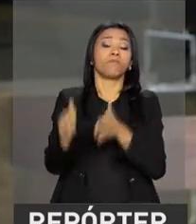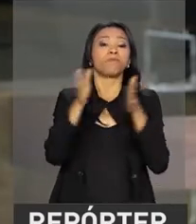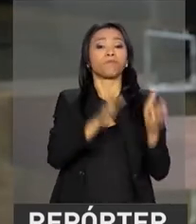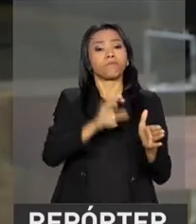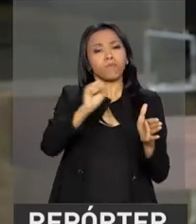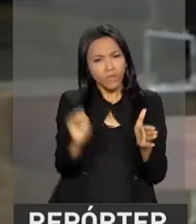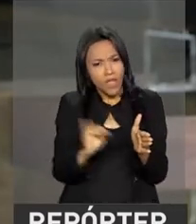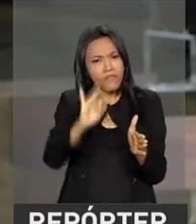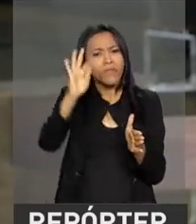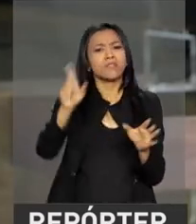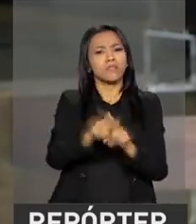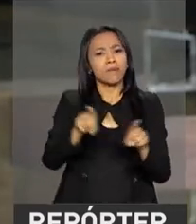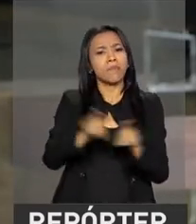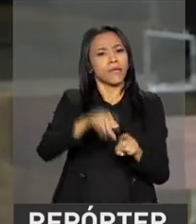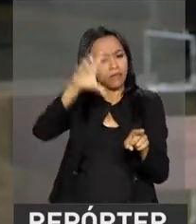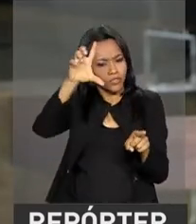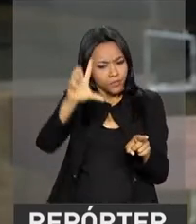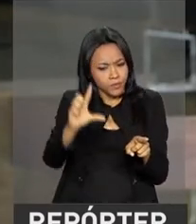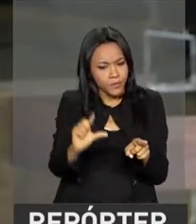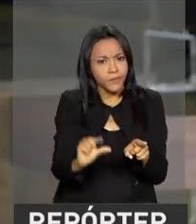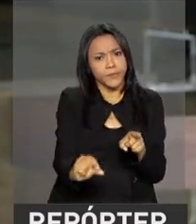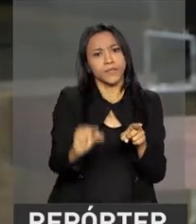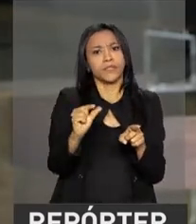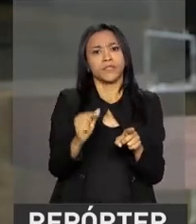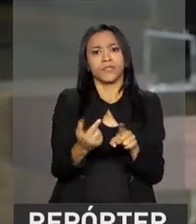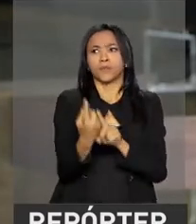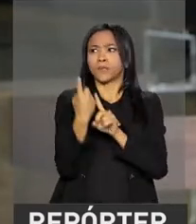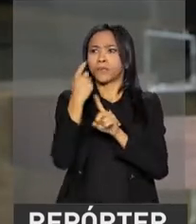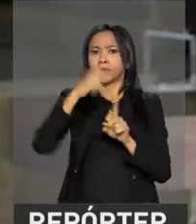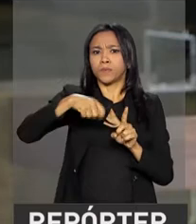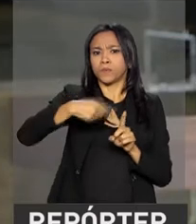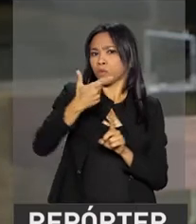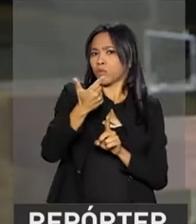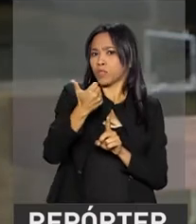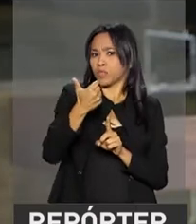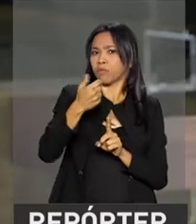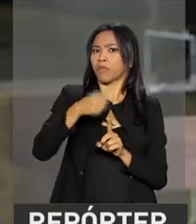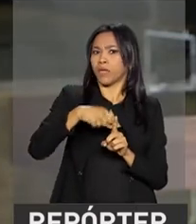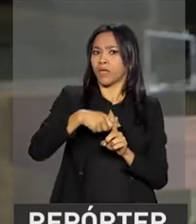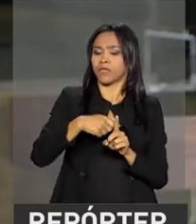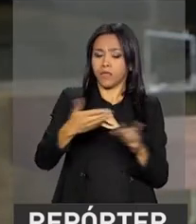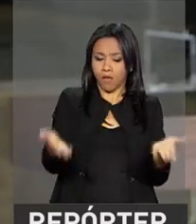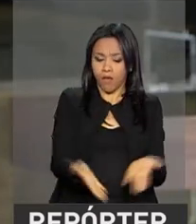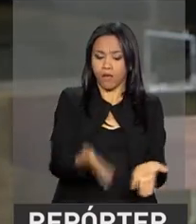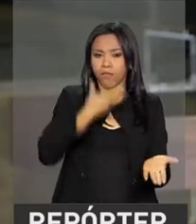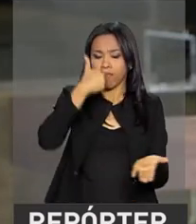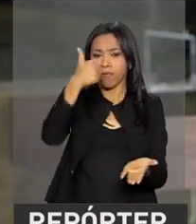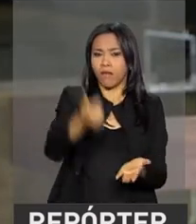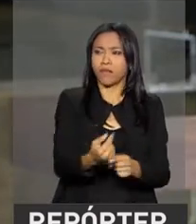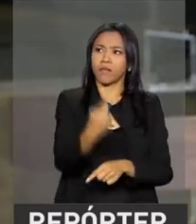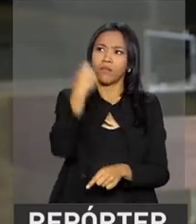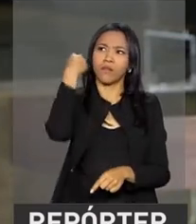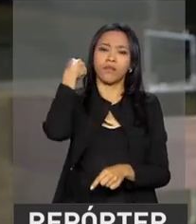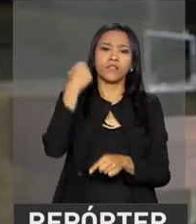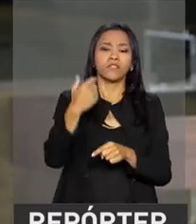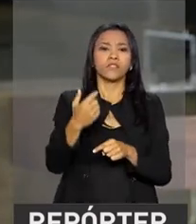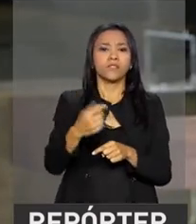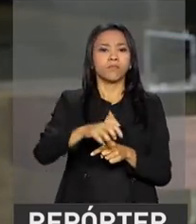segue caindo. No acumulado dos últimos 12 meses, está no menor patamar desde